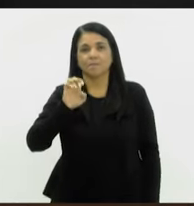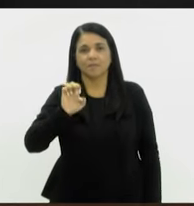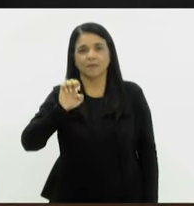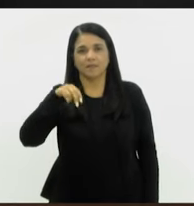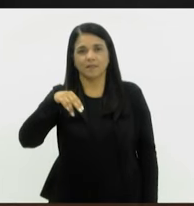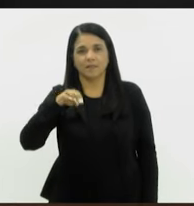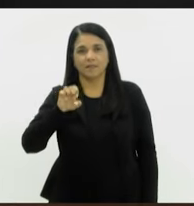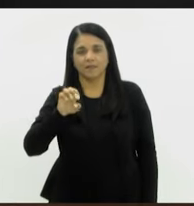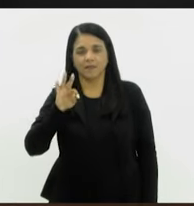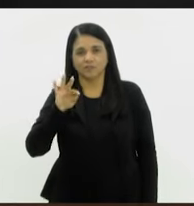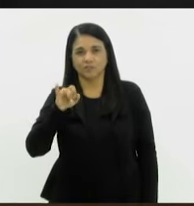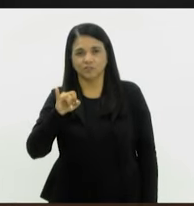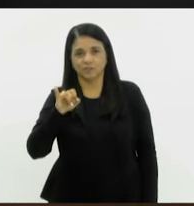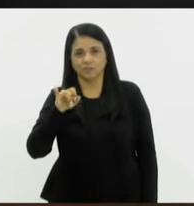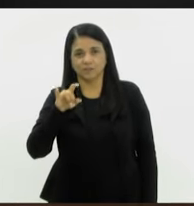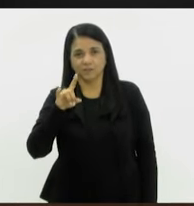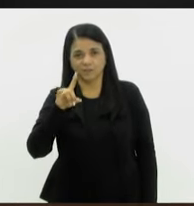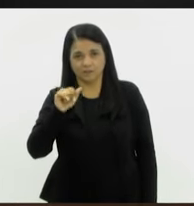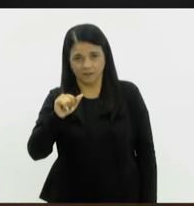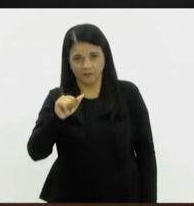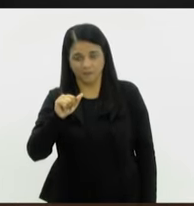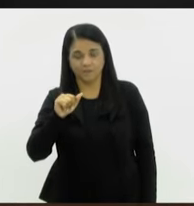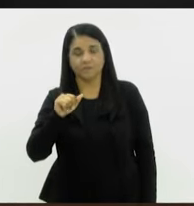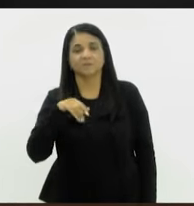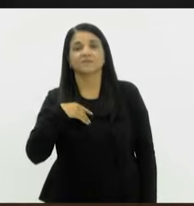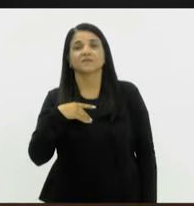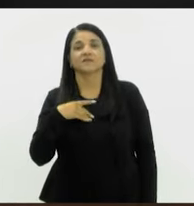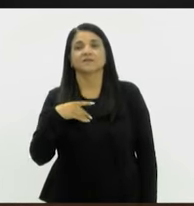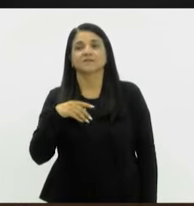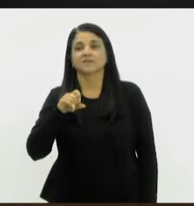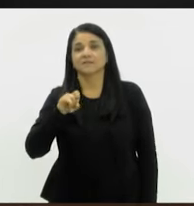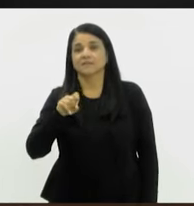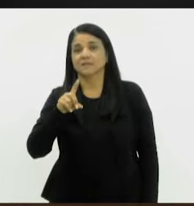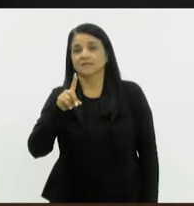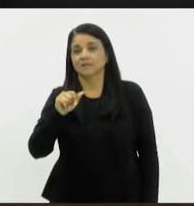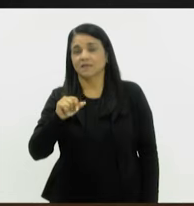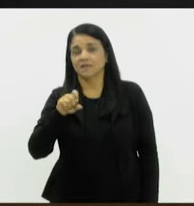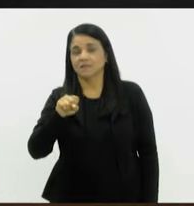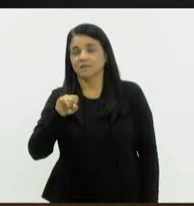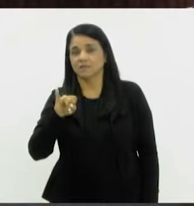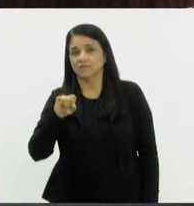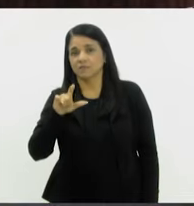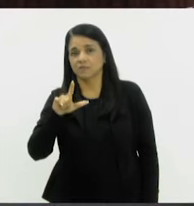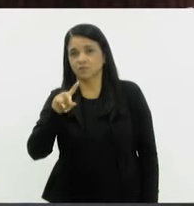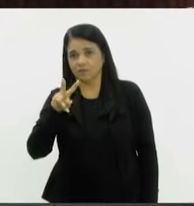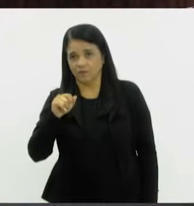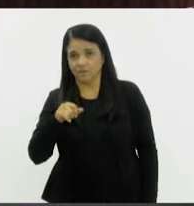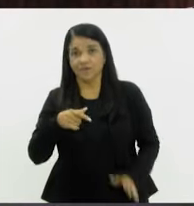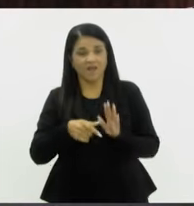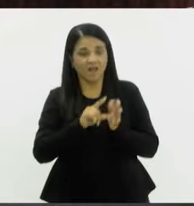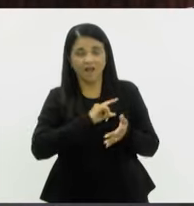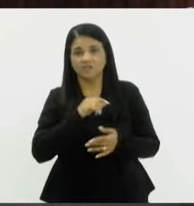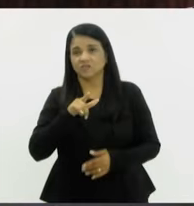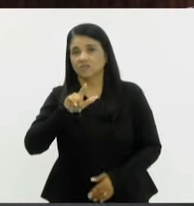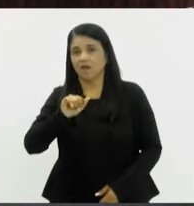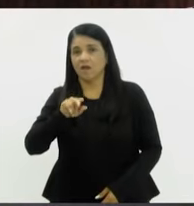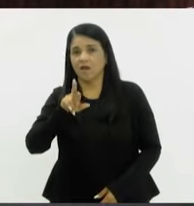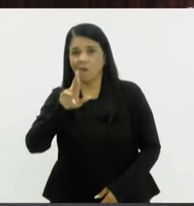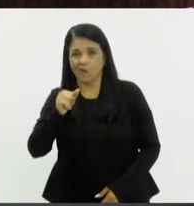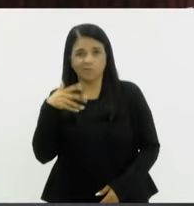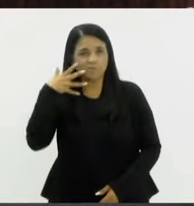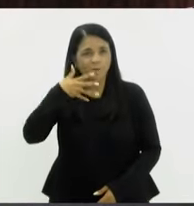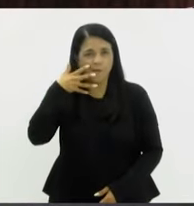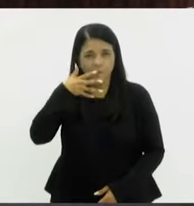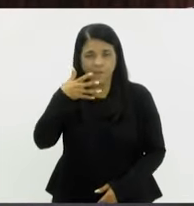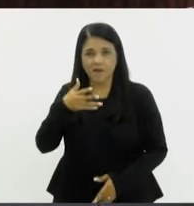da Silva ah a Laura Laura ah Laura quer falar antes por favor